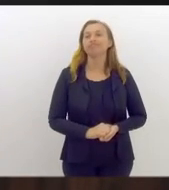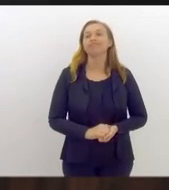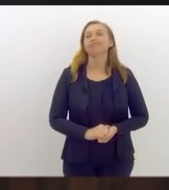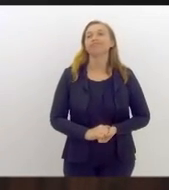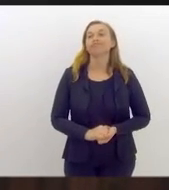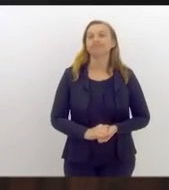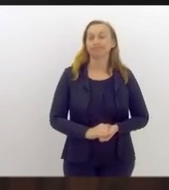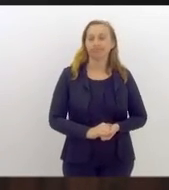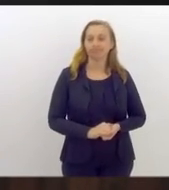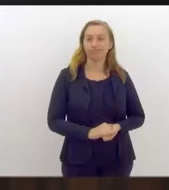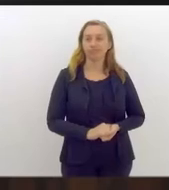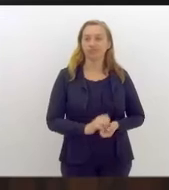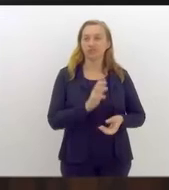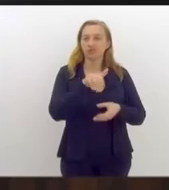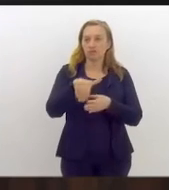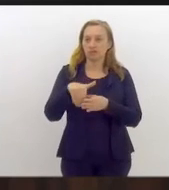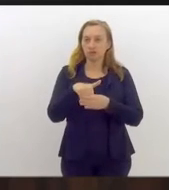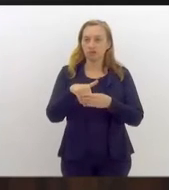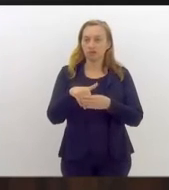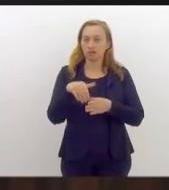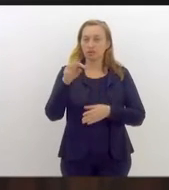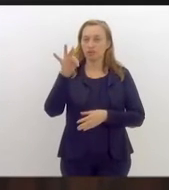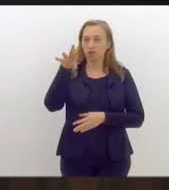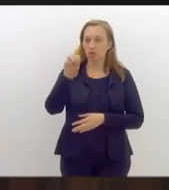estaremos votando em bloco.